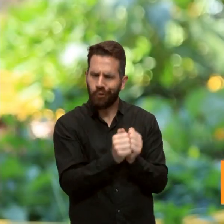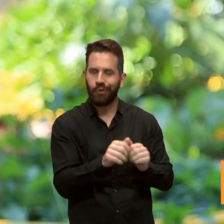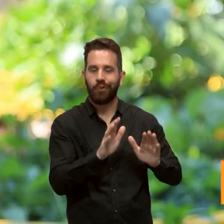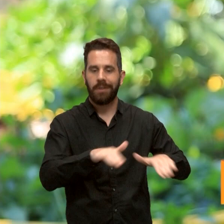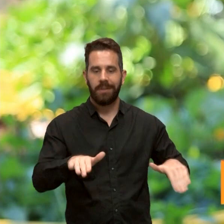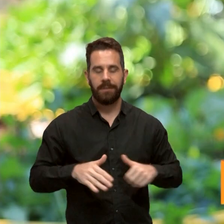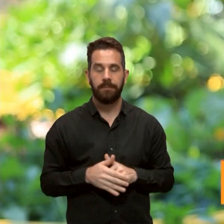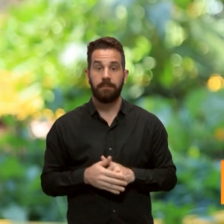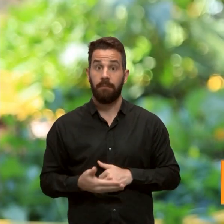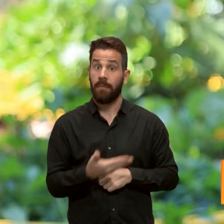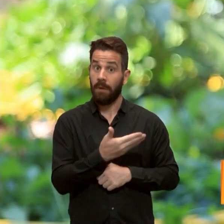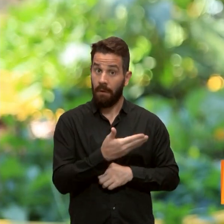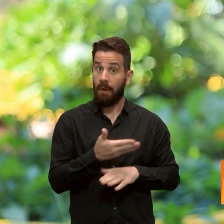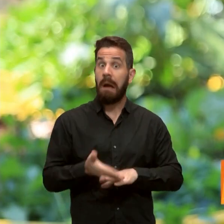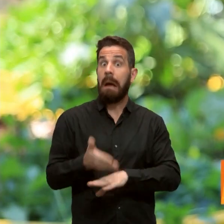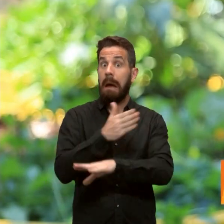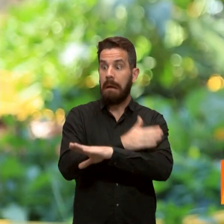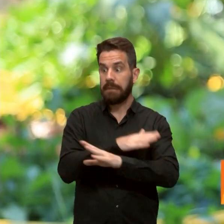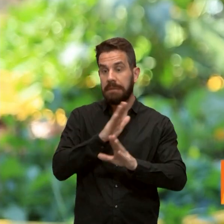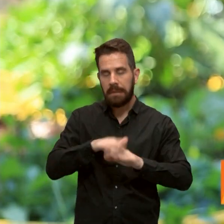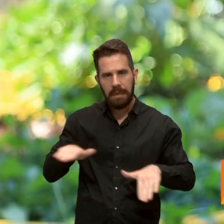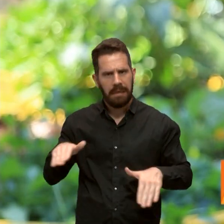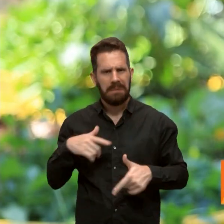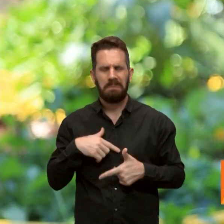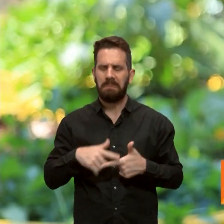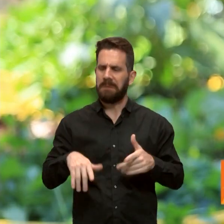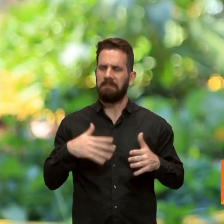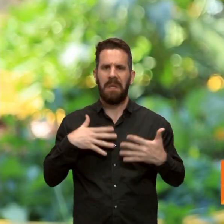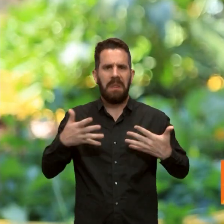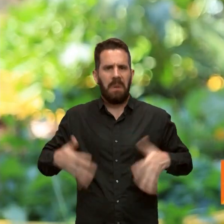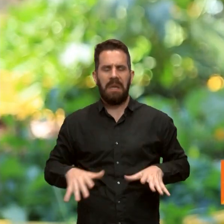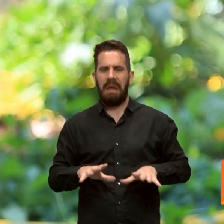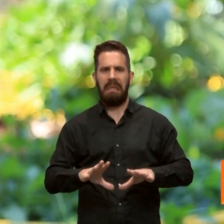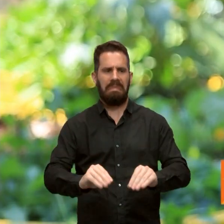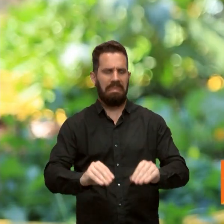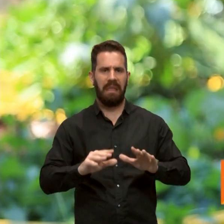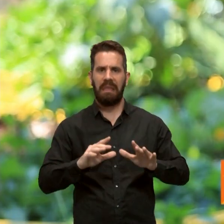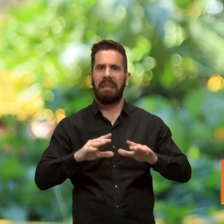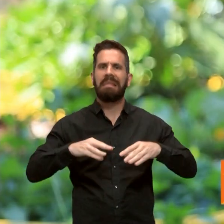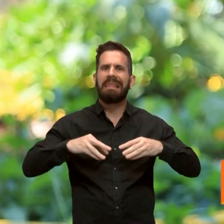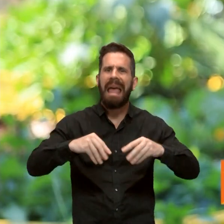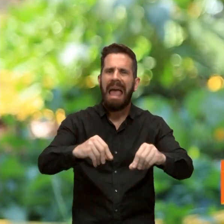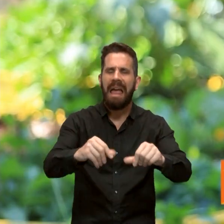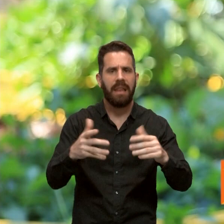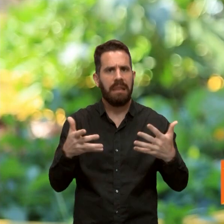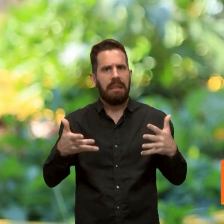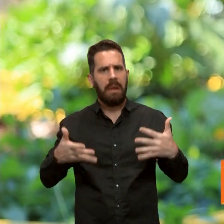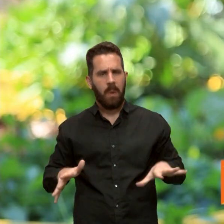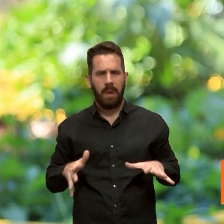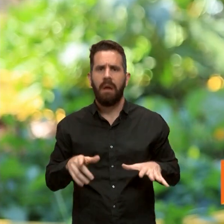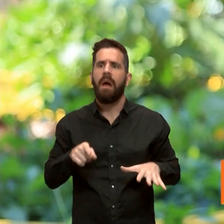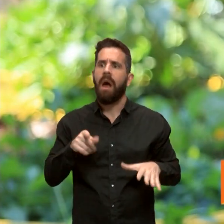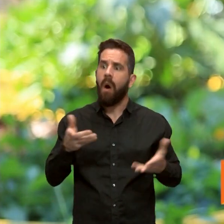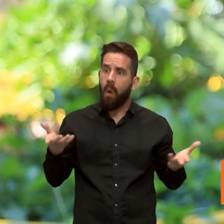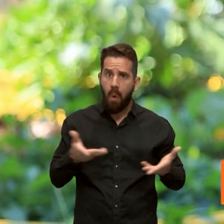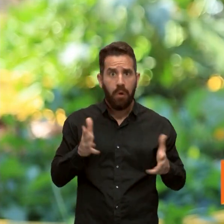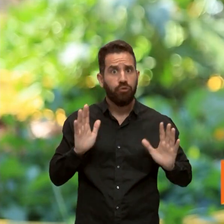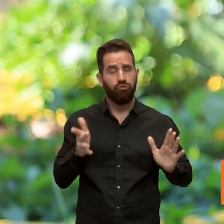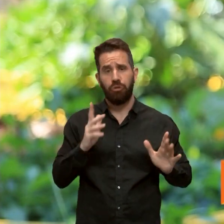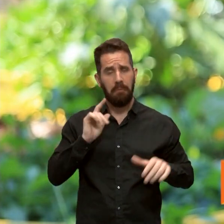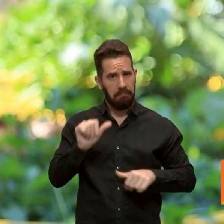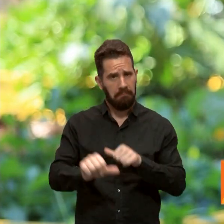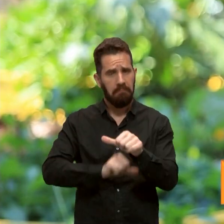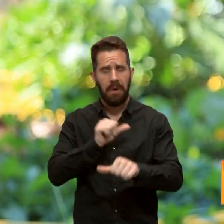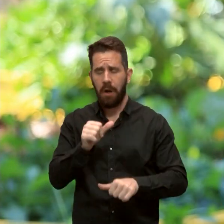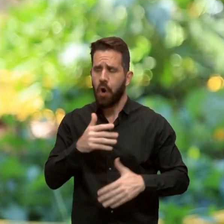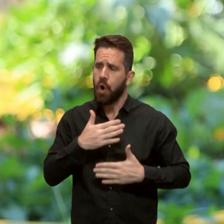criança que tinha problema em pegar na terra. Hoje não tem mais. Eles pegam na terra, você vê que ele tem gosto de pegar na terra, tem gosto